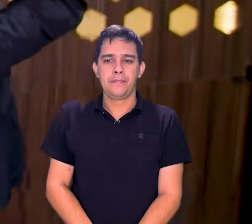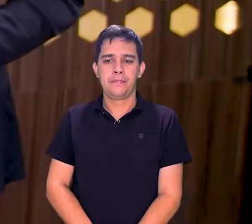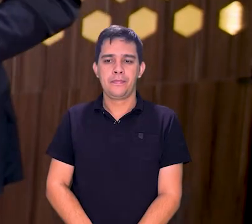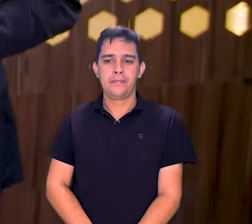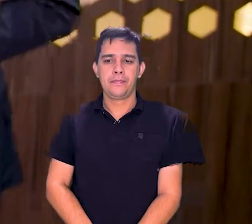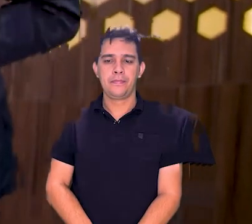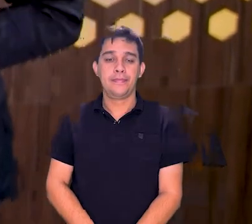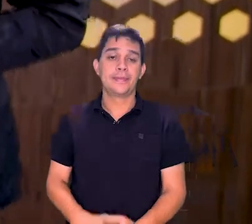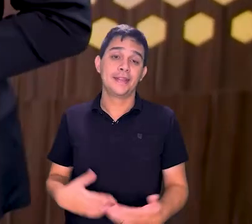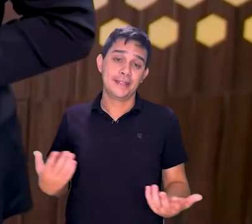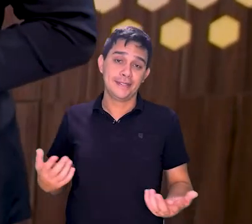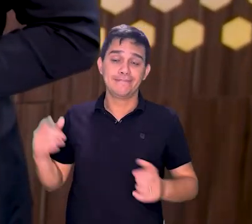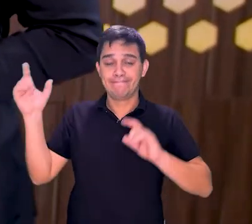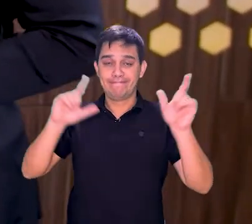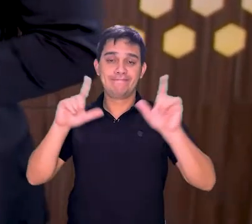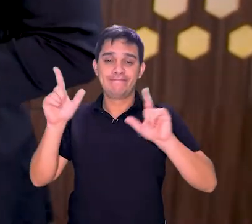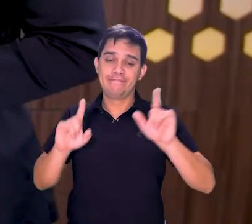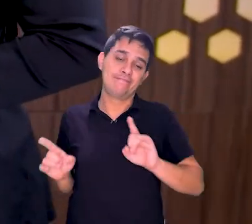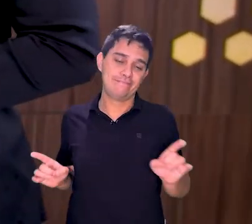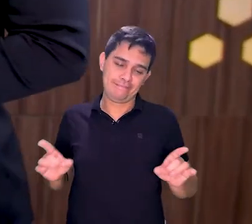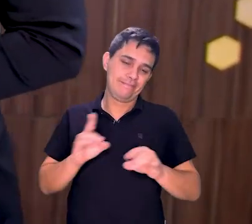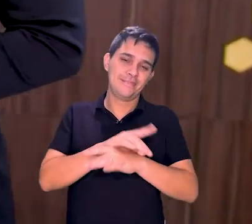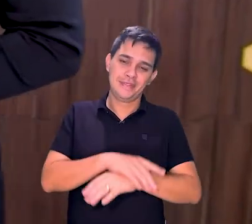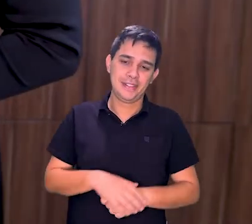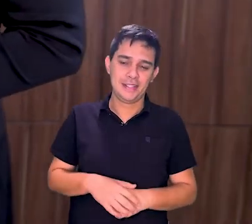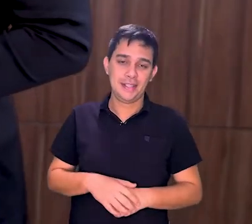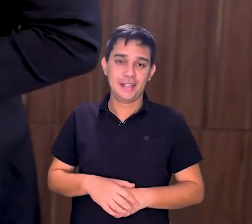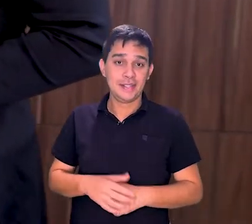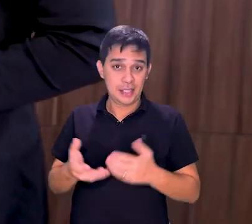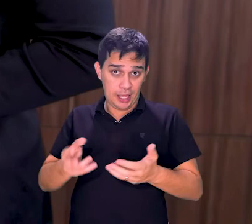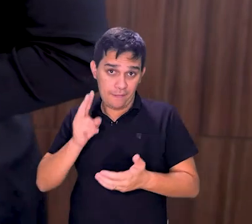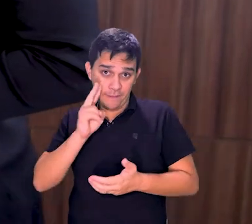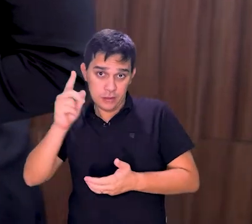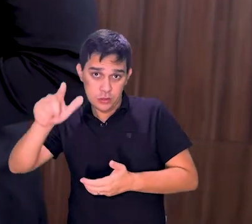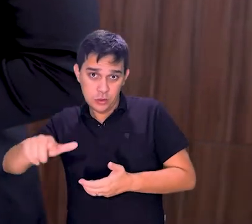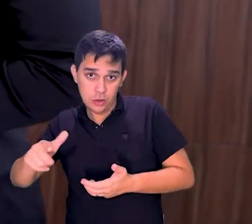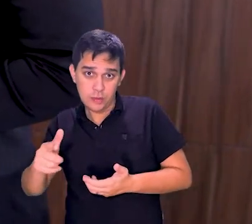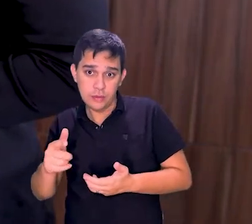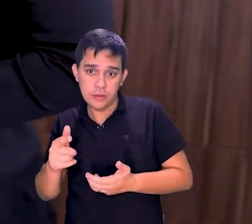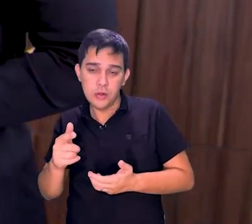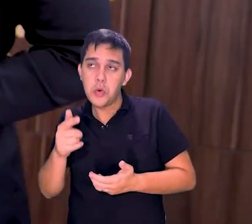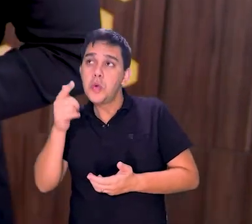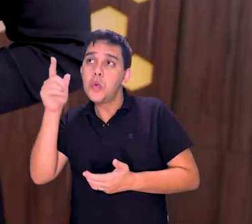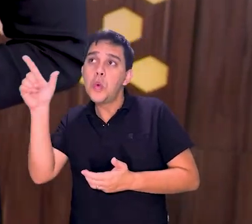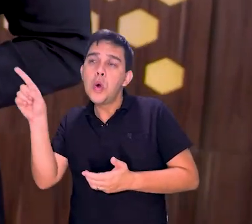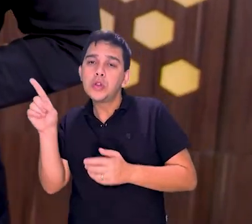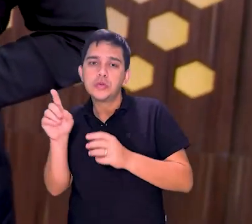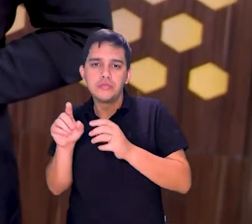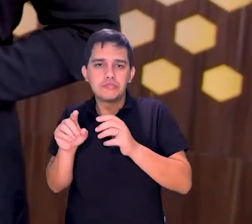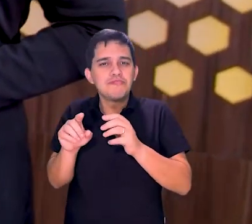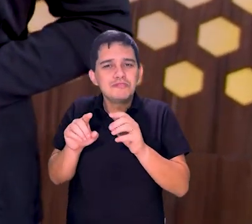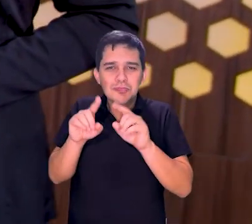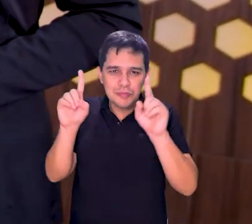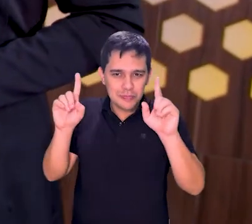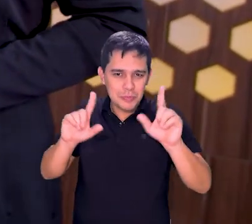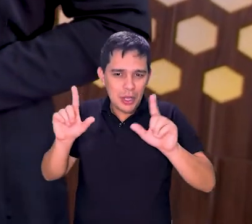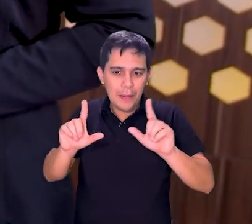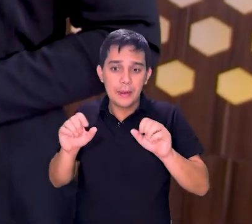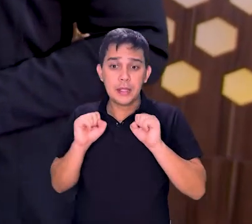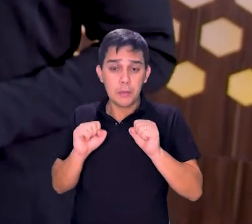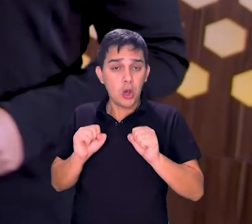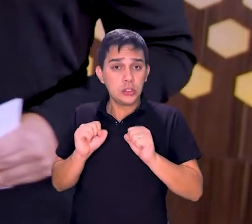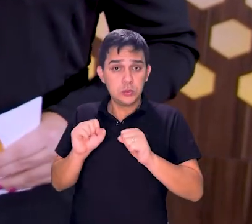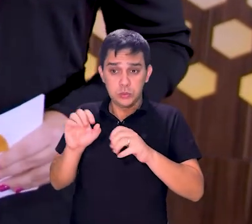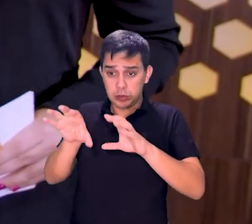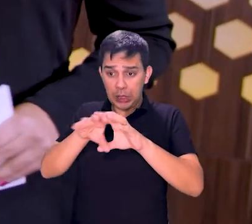E chega ao fim mais um MP Cidadão. Para rever esta ou outra edição, entre no canal do MPRJ no YouTube.